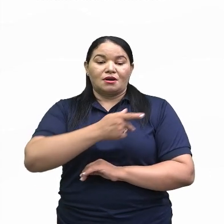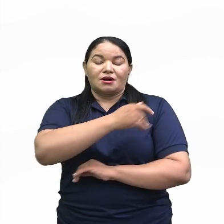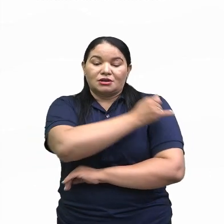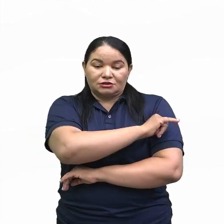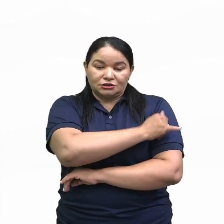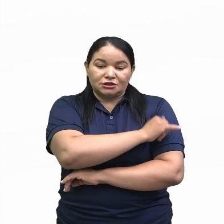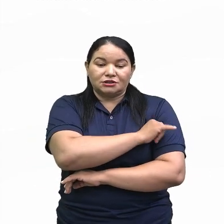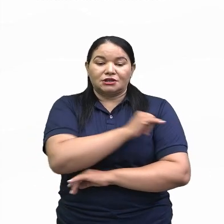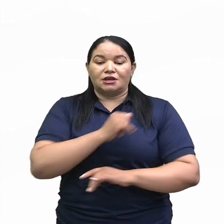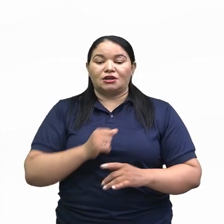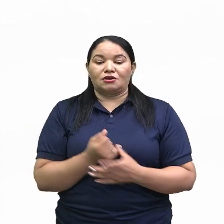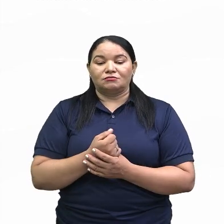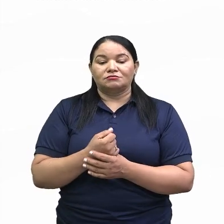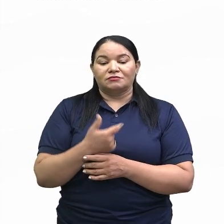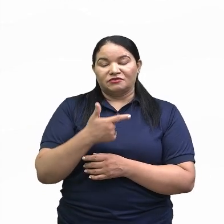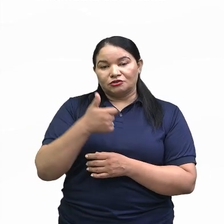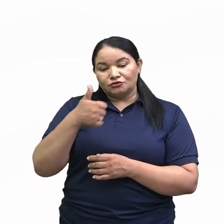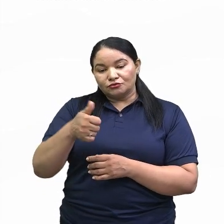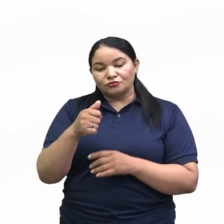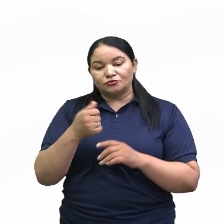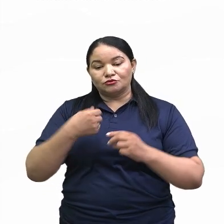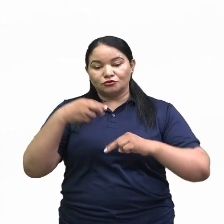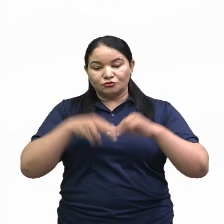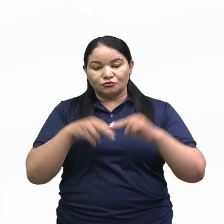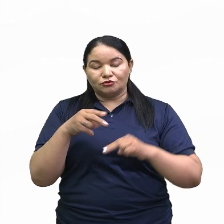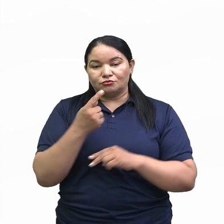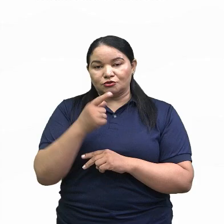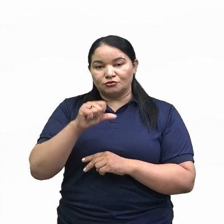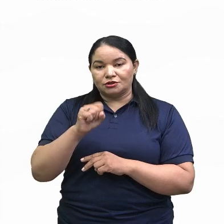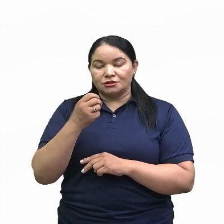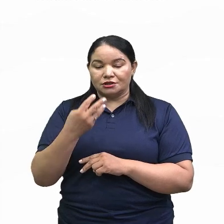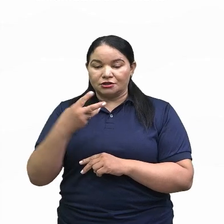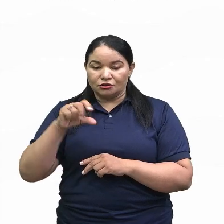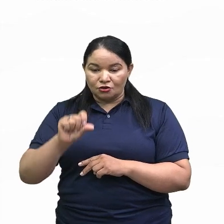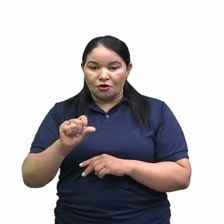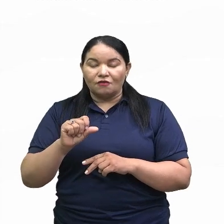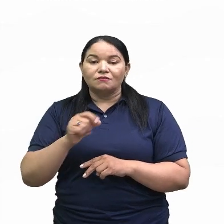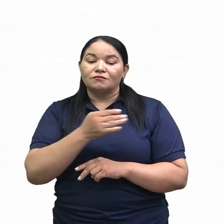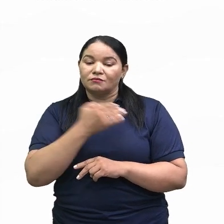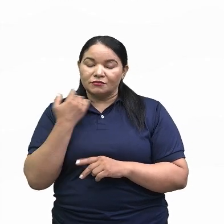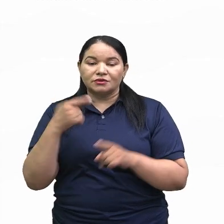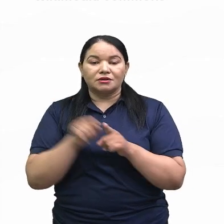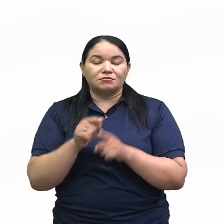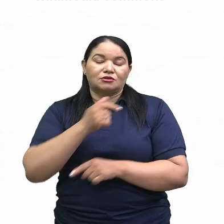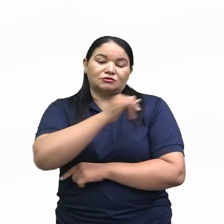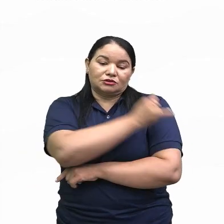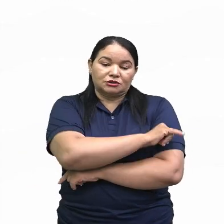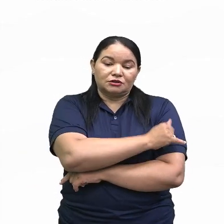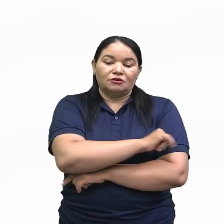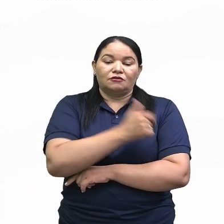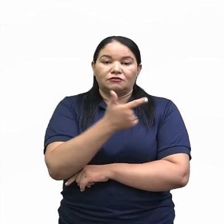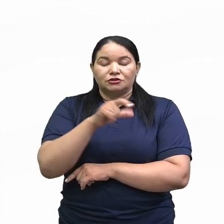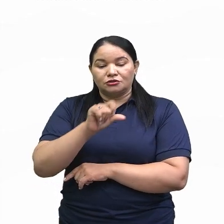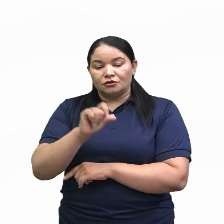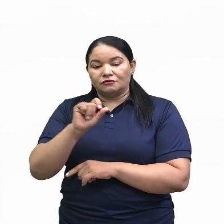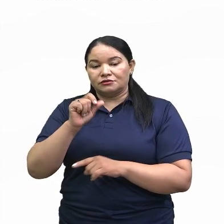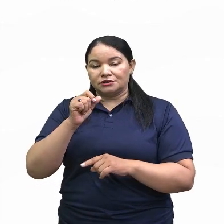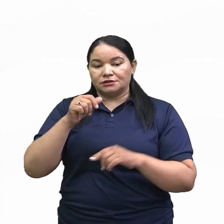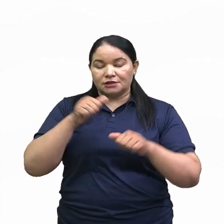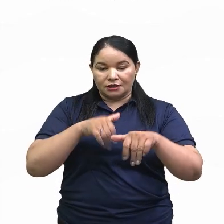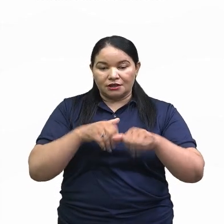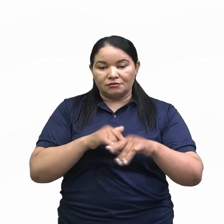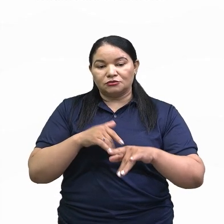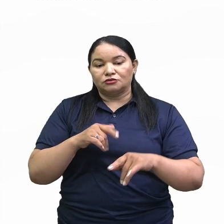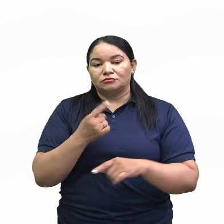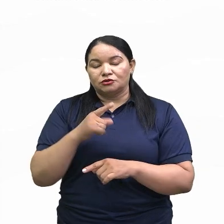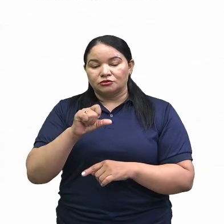de 1839 e faleceu também no Rio de Janeiro em 29 de setembro de 1908. Vamos